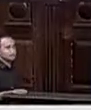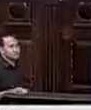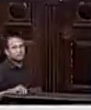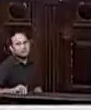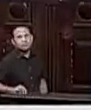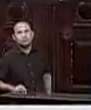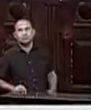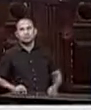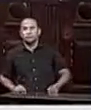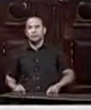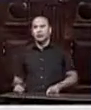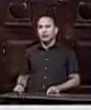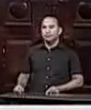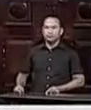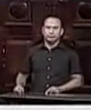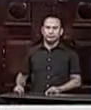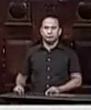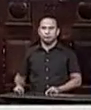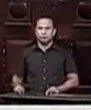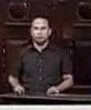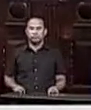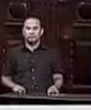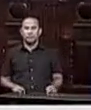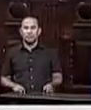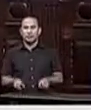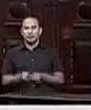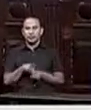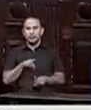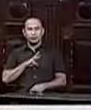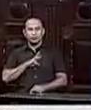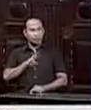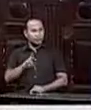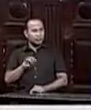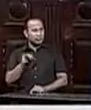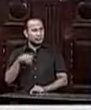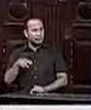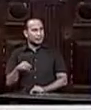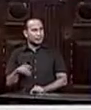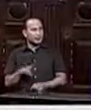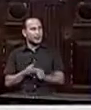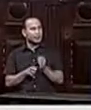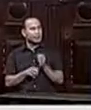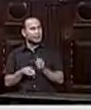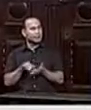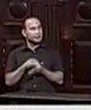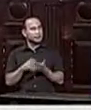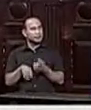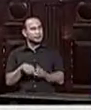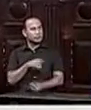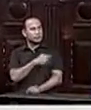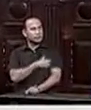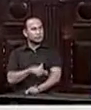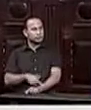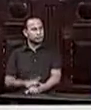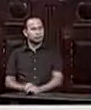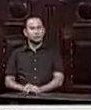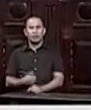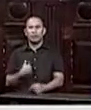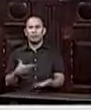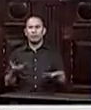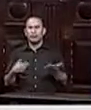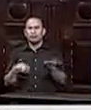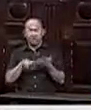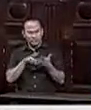também responde pelo INEA e Secretaria Estadual de Habitação. Eu, agora lendo esse trecho da